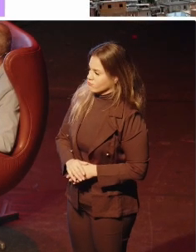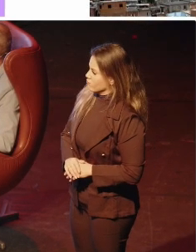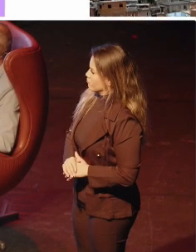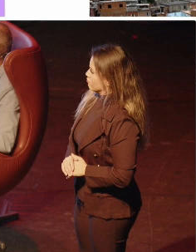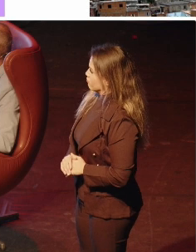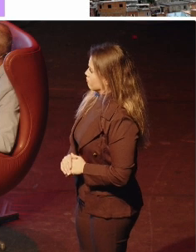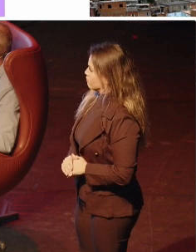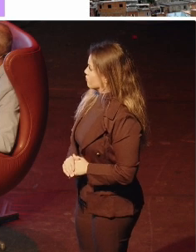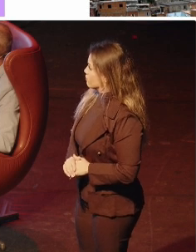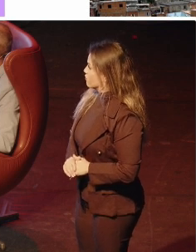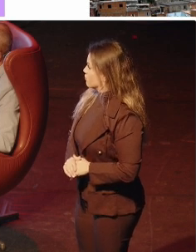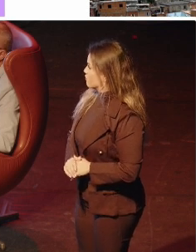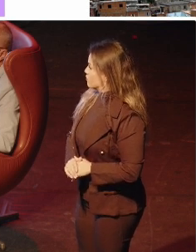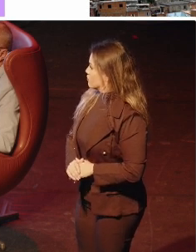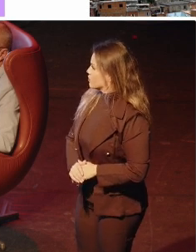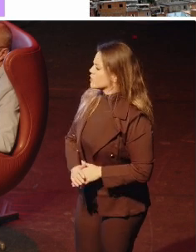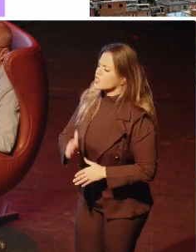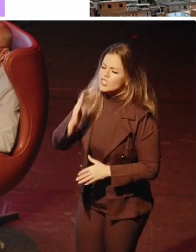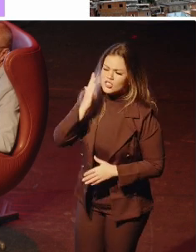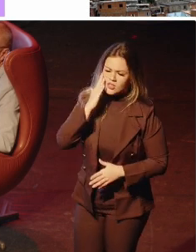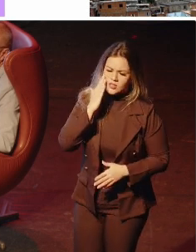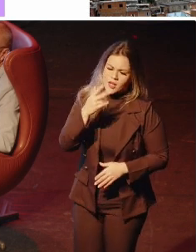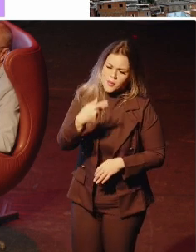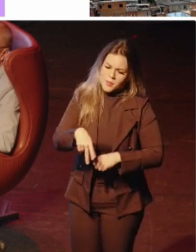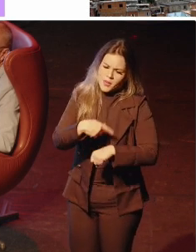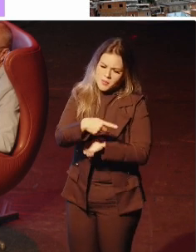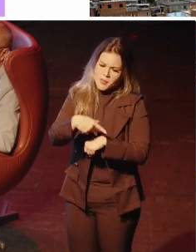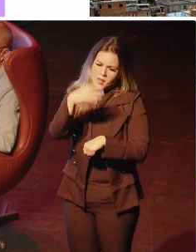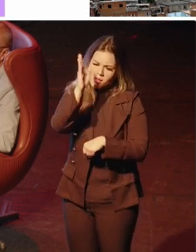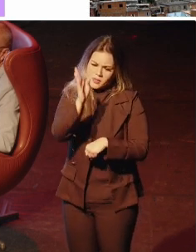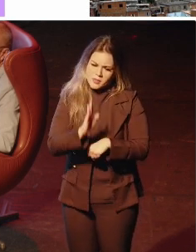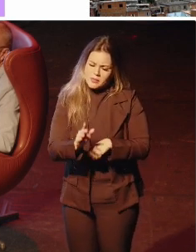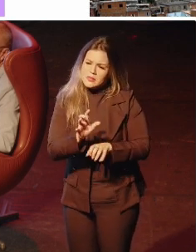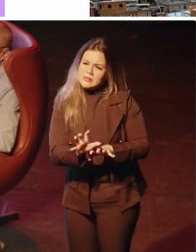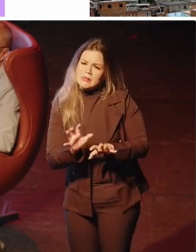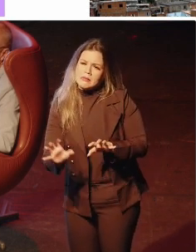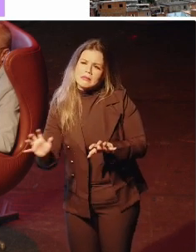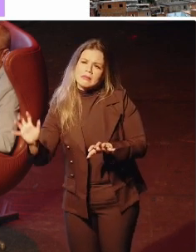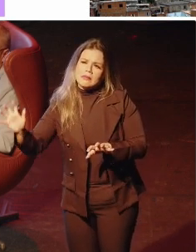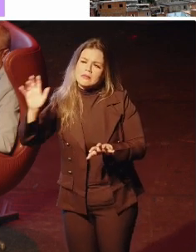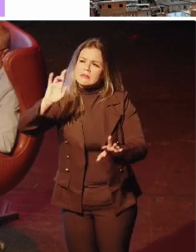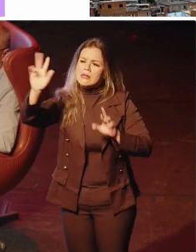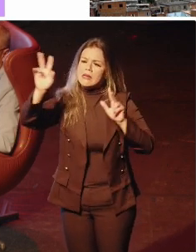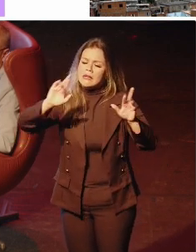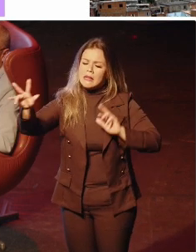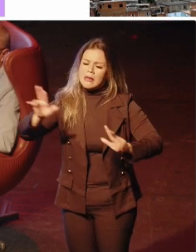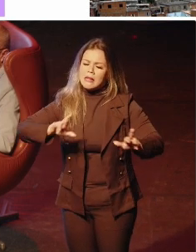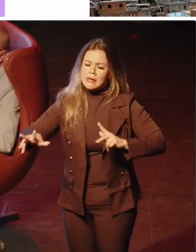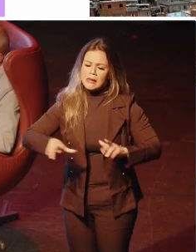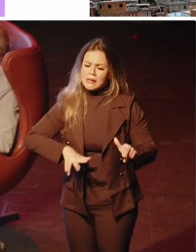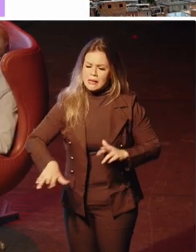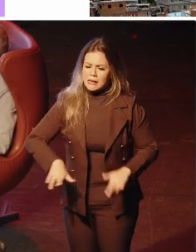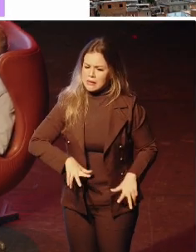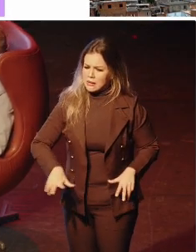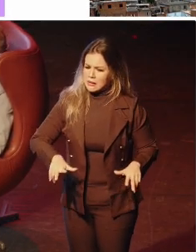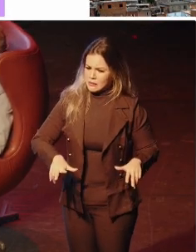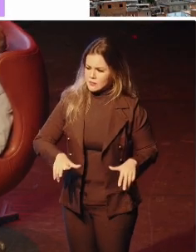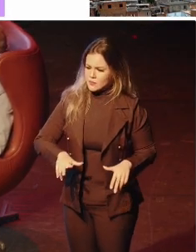A gente tem, este é o nosso país, né? Diferenças extremas,